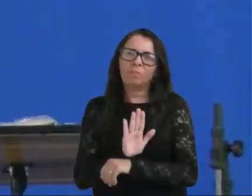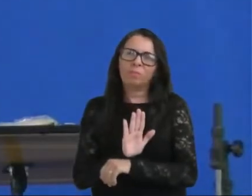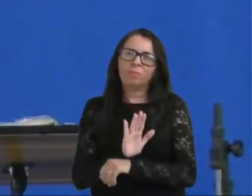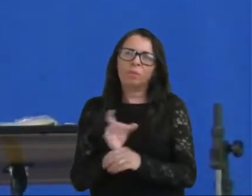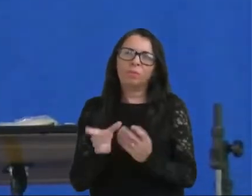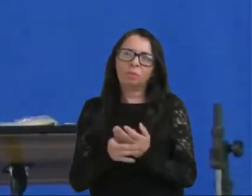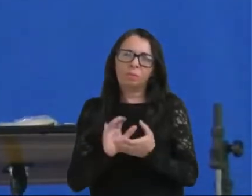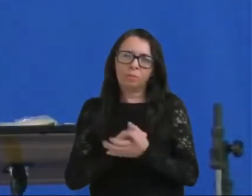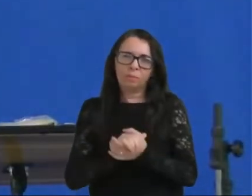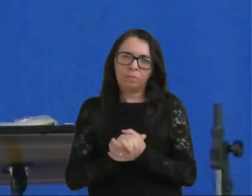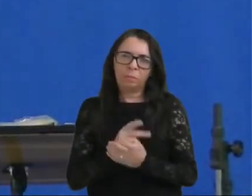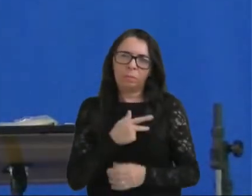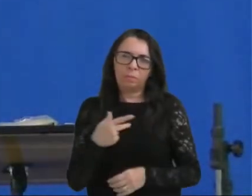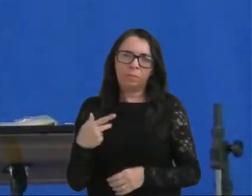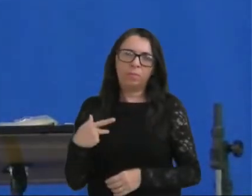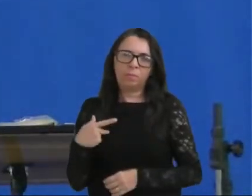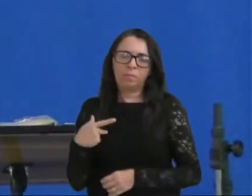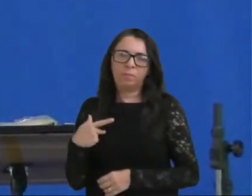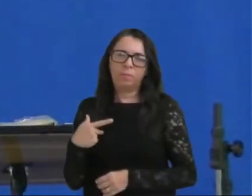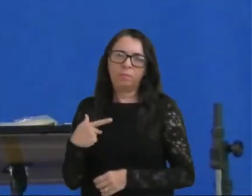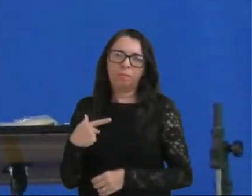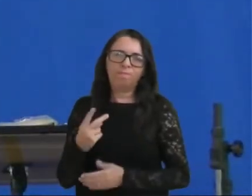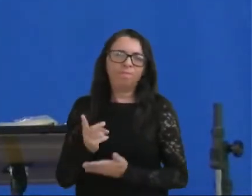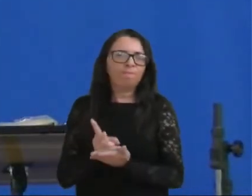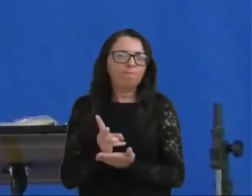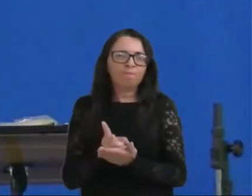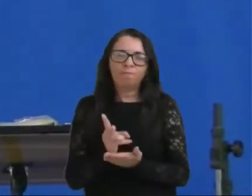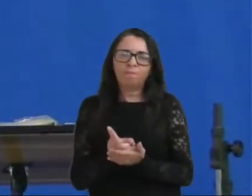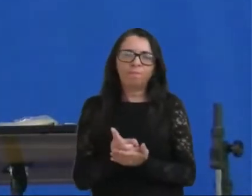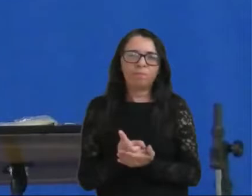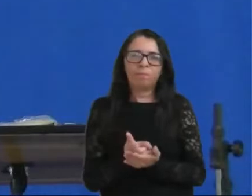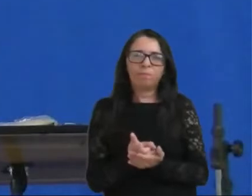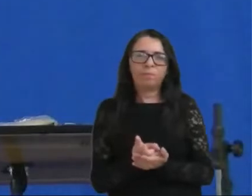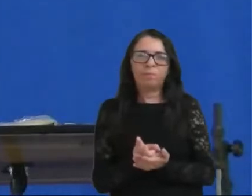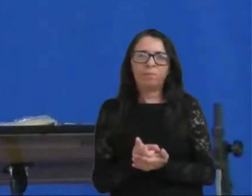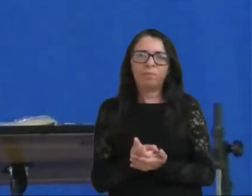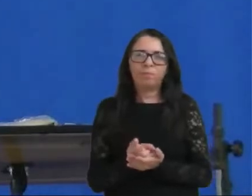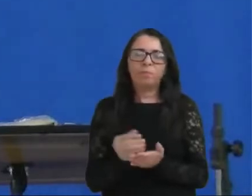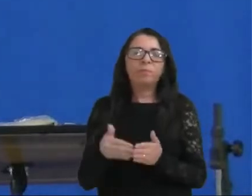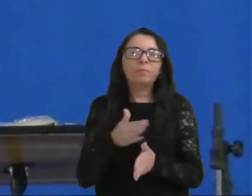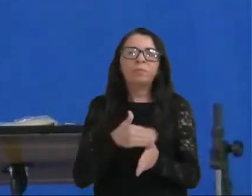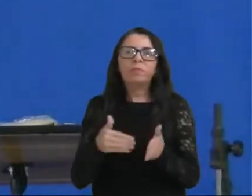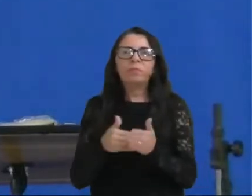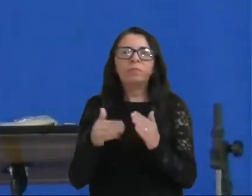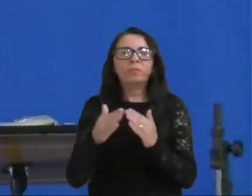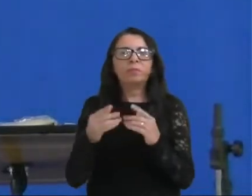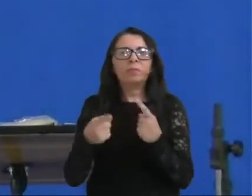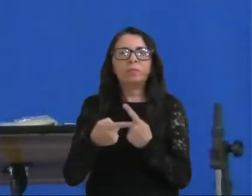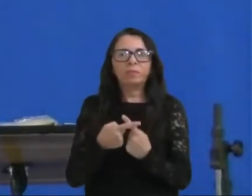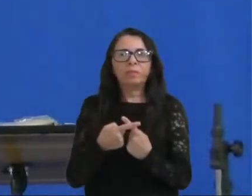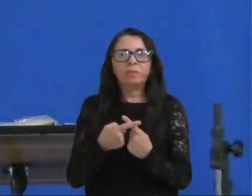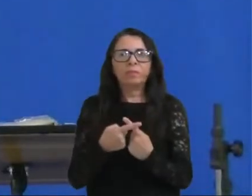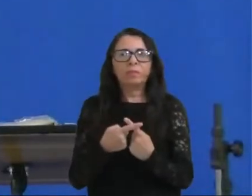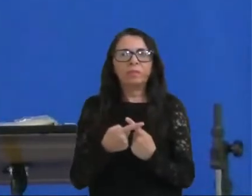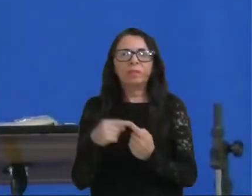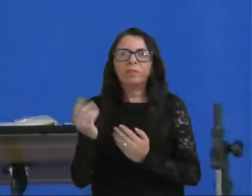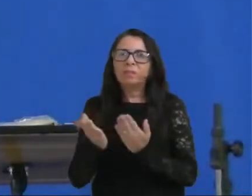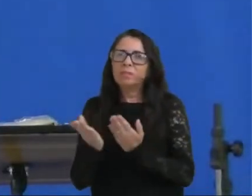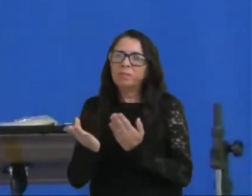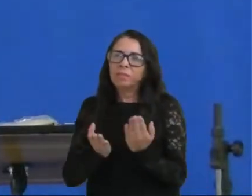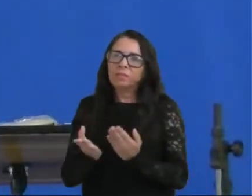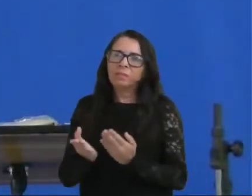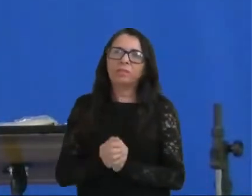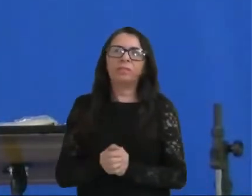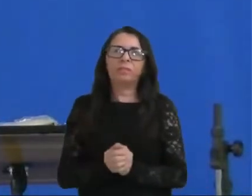marido. Deus possa estar abençoando a vida dessas mulheres, esposa de pastor, né? A nossa irmã Lídia,